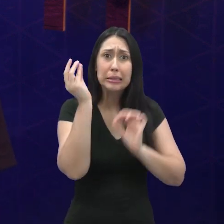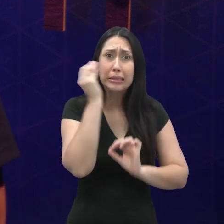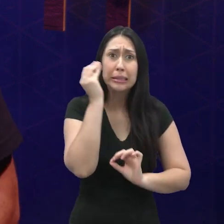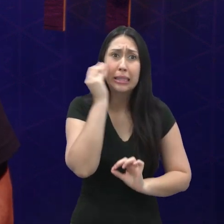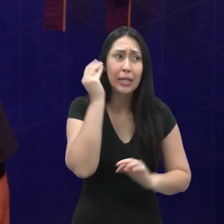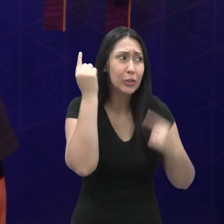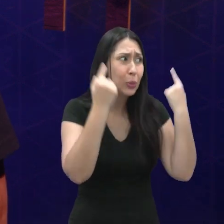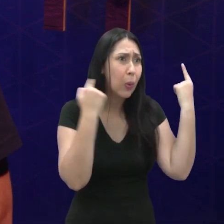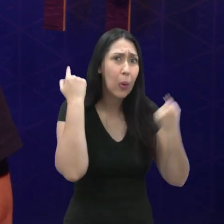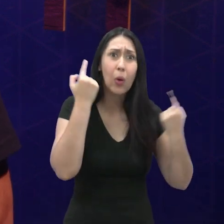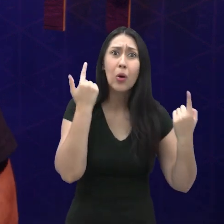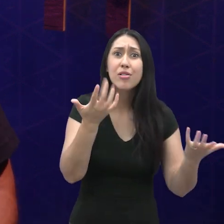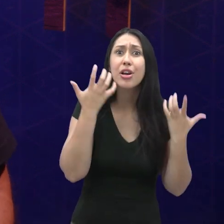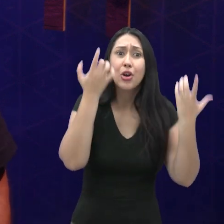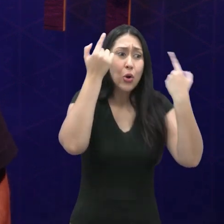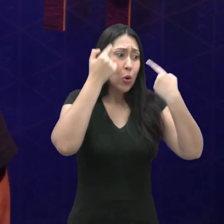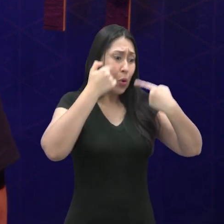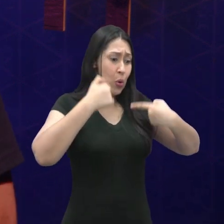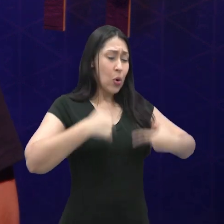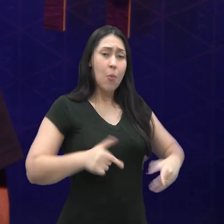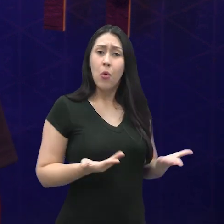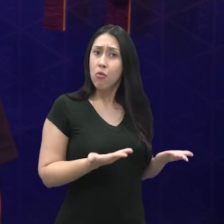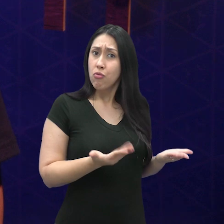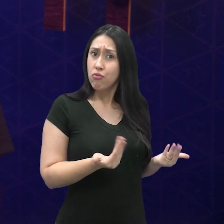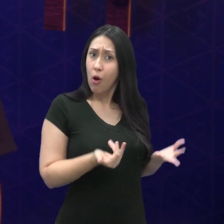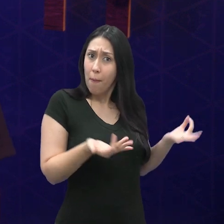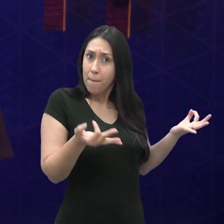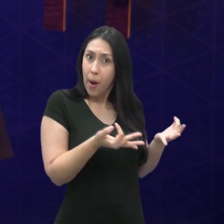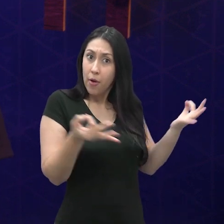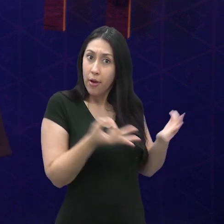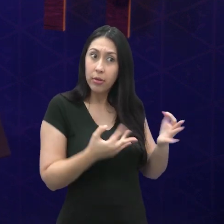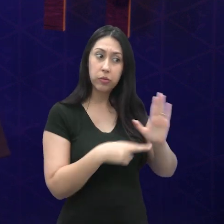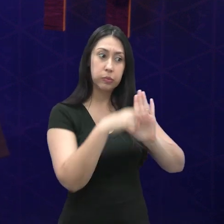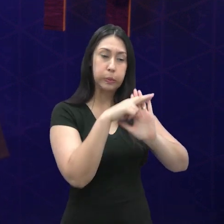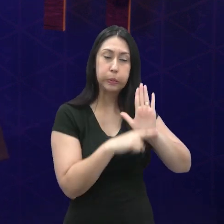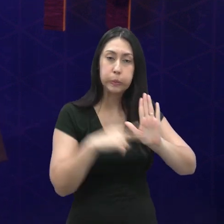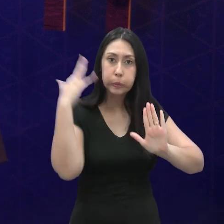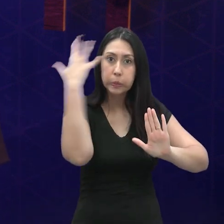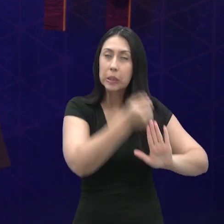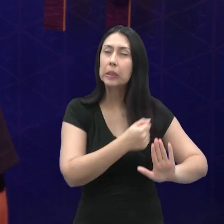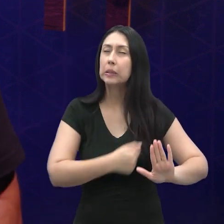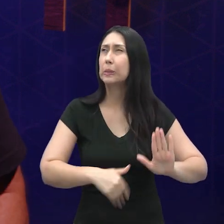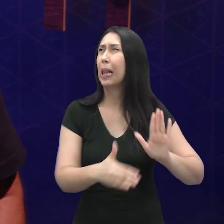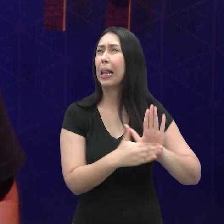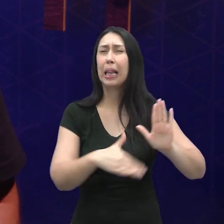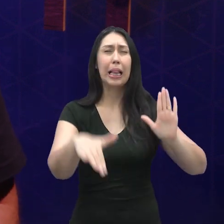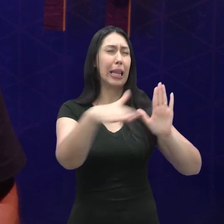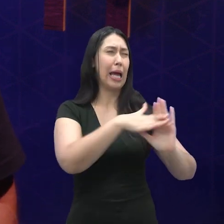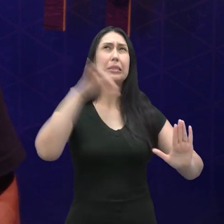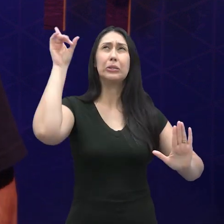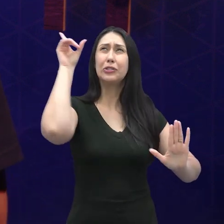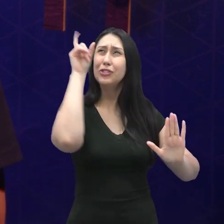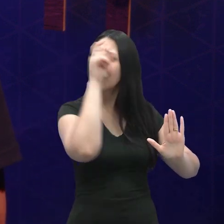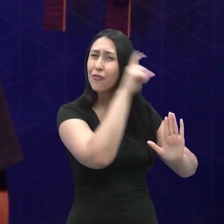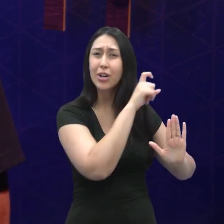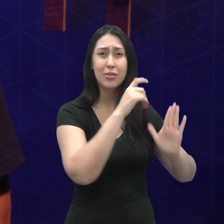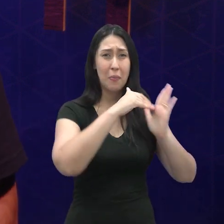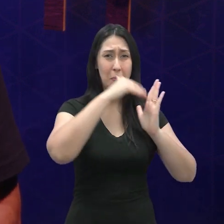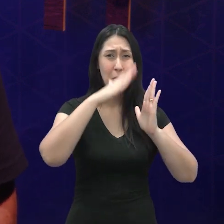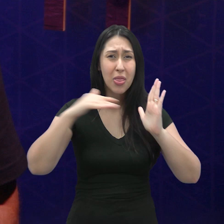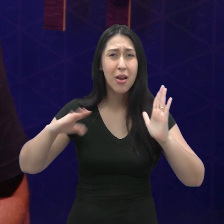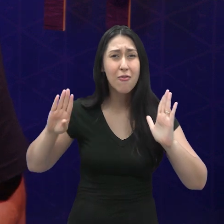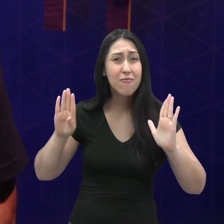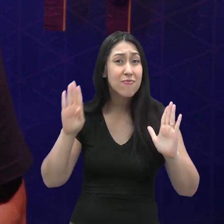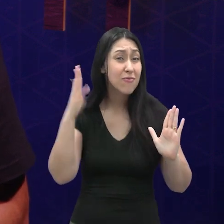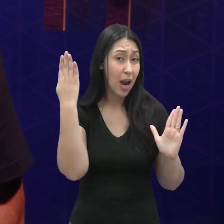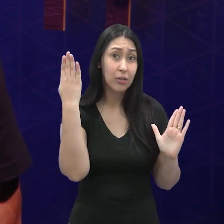malucas em busca de um corpo jovem e perfeito. O padrão de beleza está cada vez mais inalcançável, construindo uma